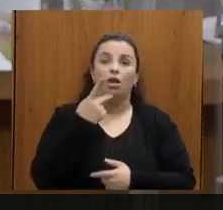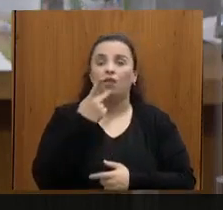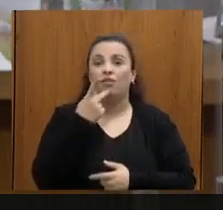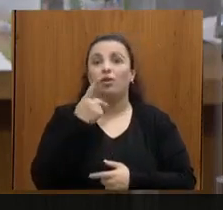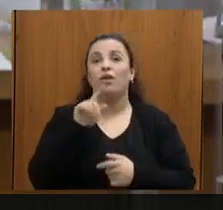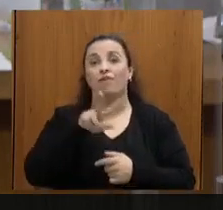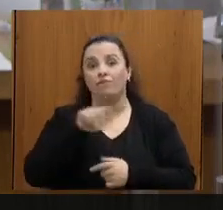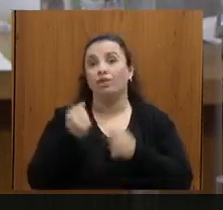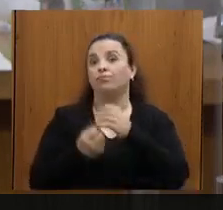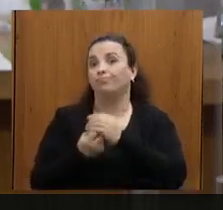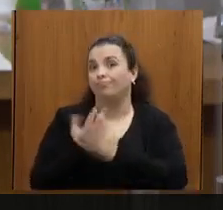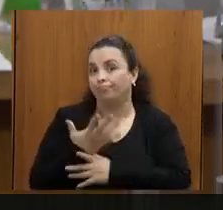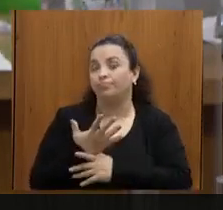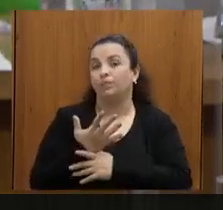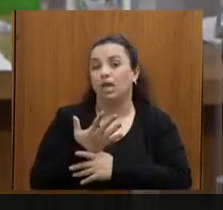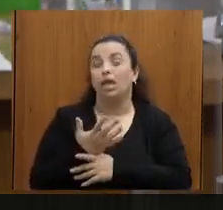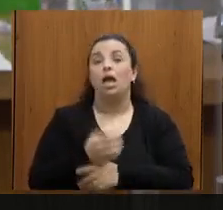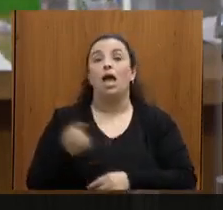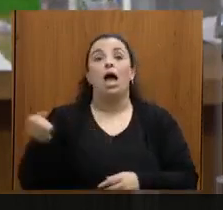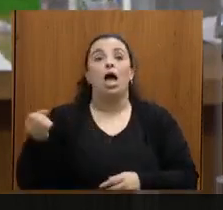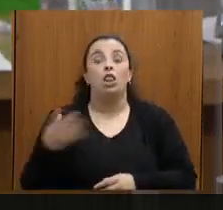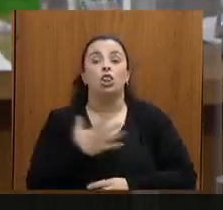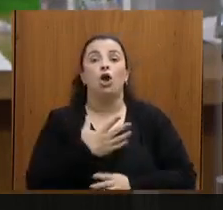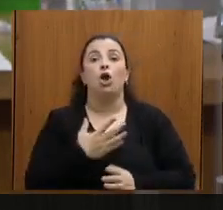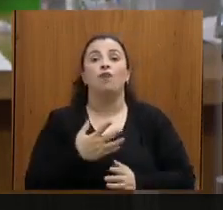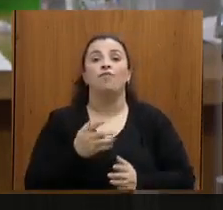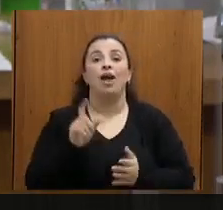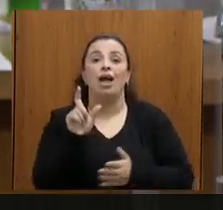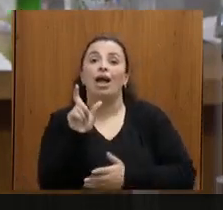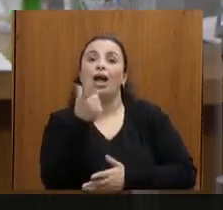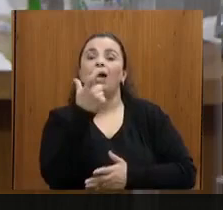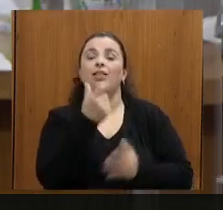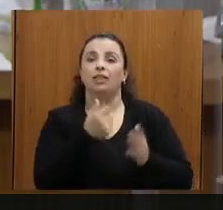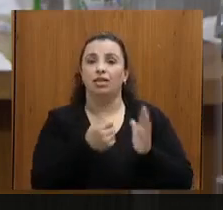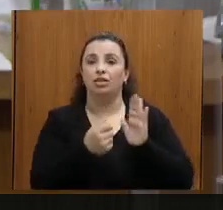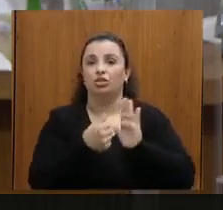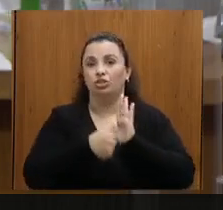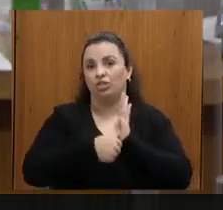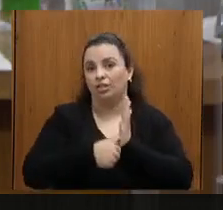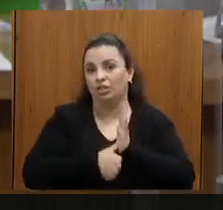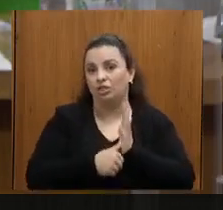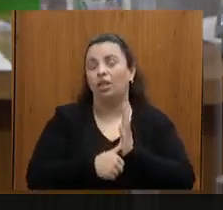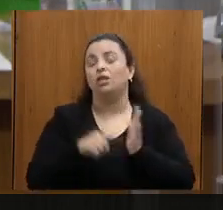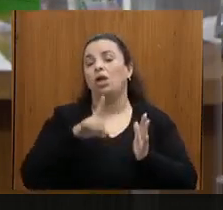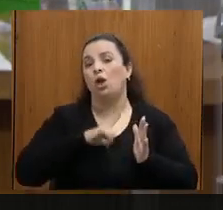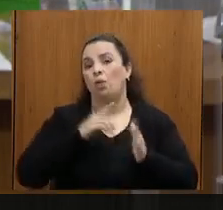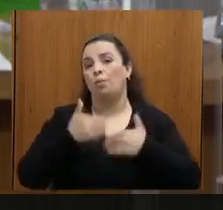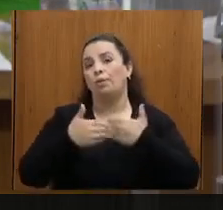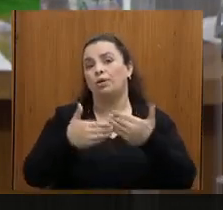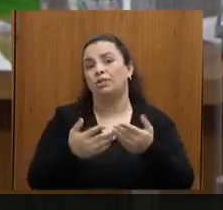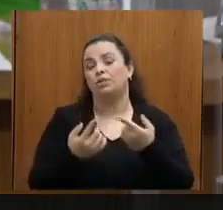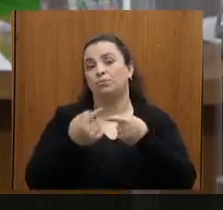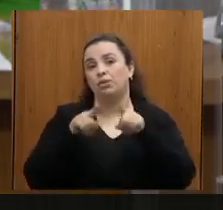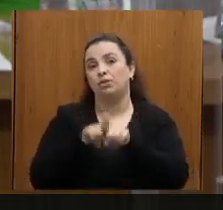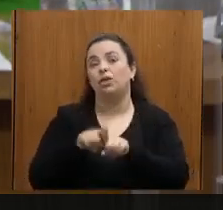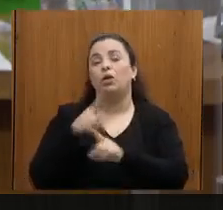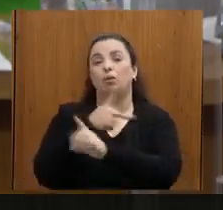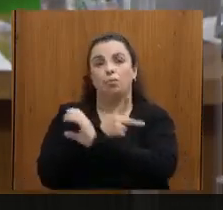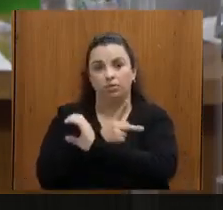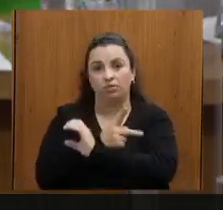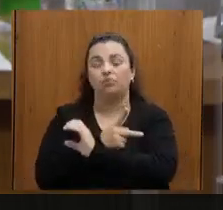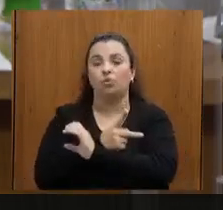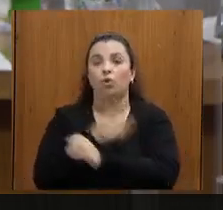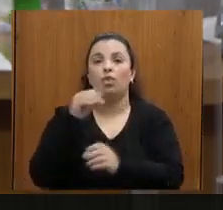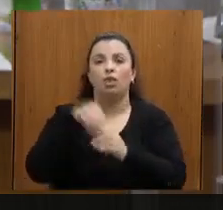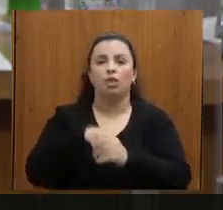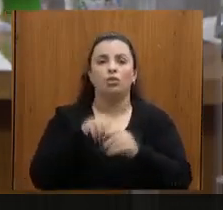implementada. A nova carteira de identidade implantada nas UAS, um processo em parceria com a Polícia Civil dentro do